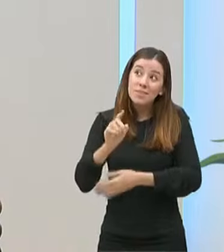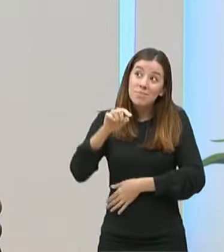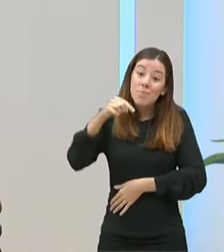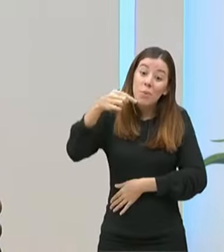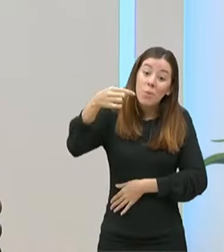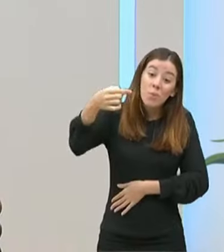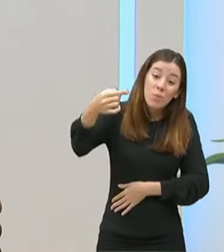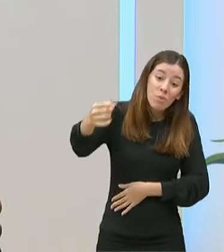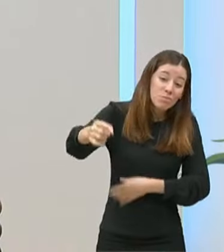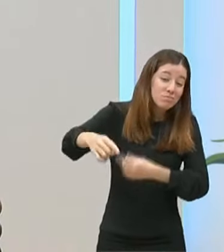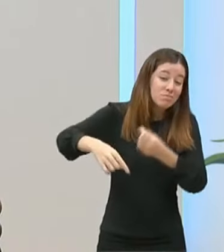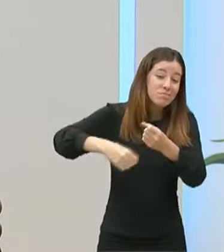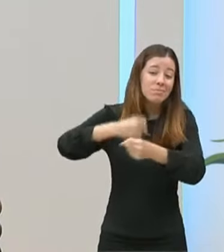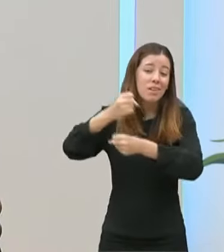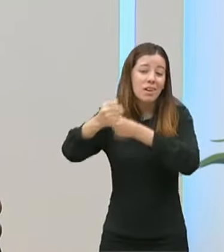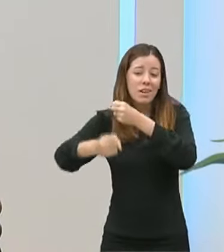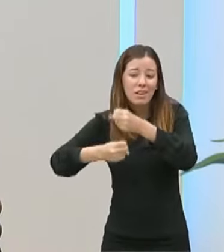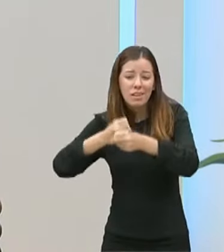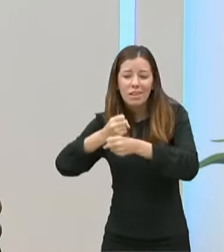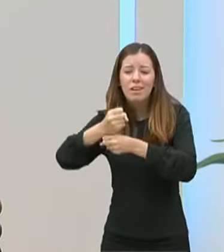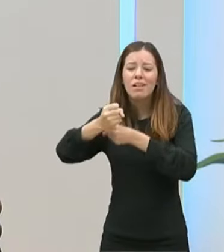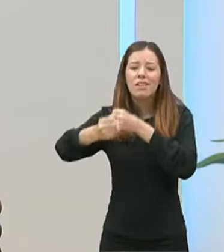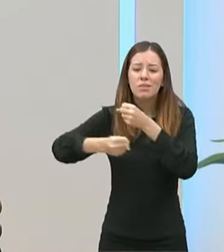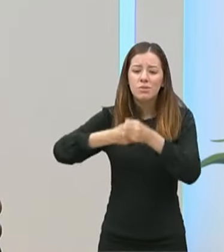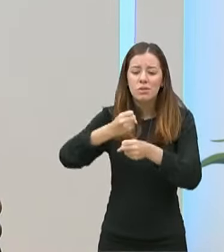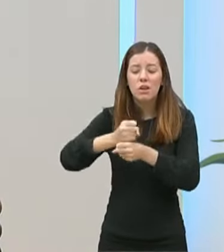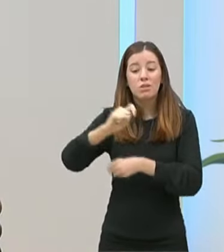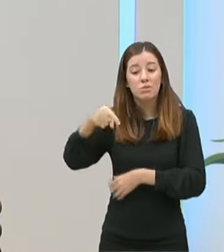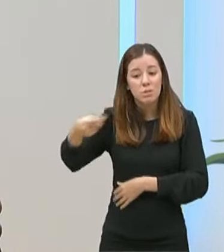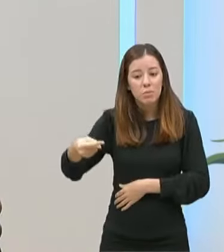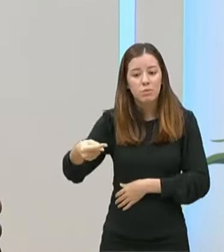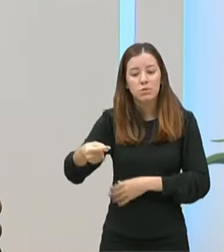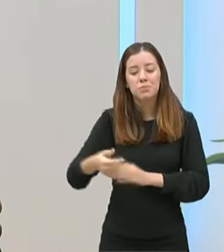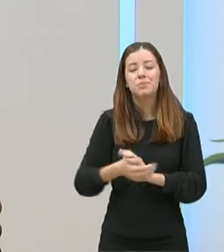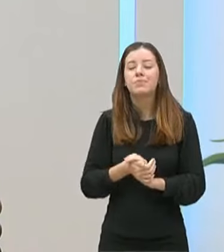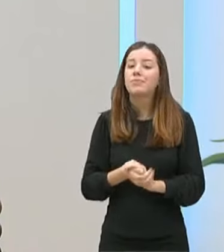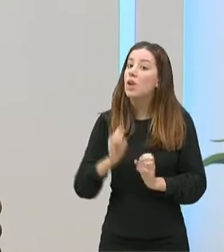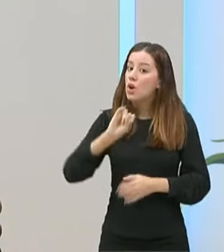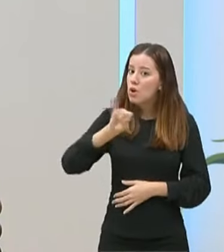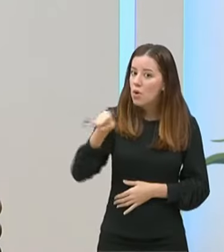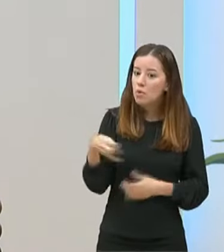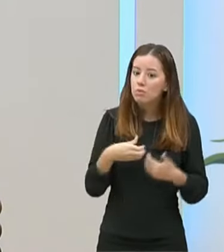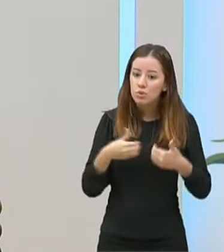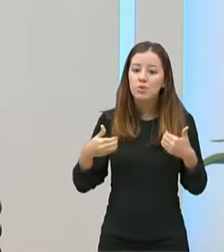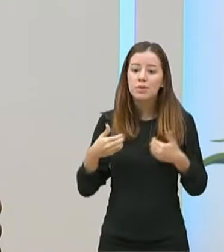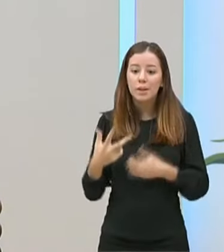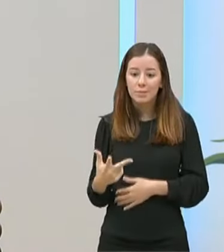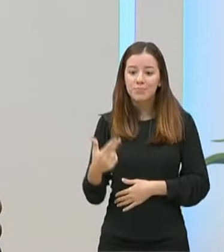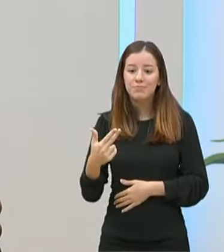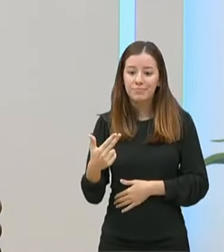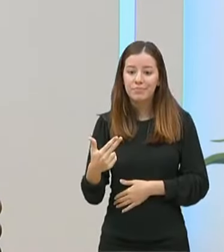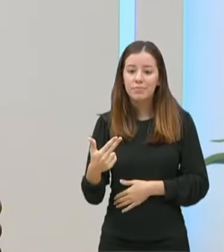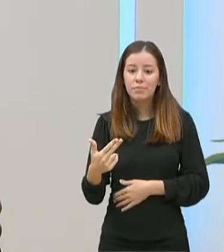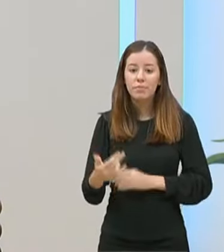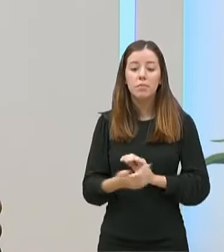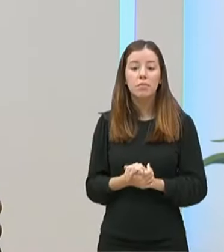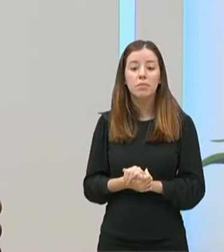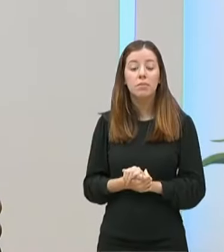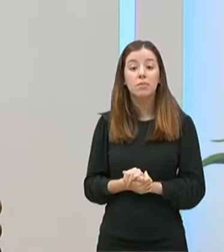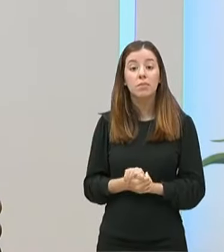E assim aconteceu com José. Por exemplo, no capítulo 27 do livro de Gênesis, versículo 29, José